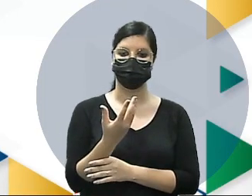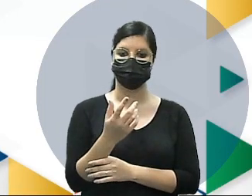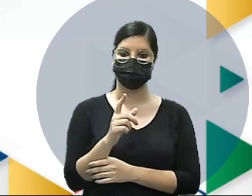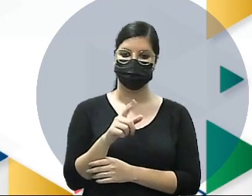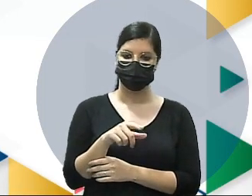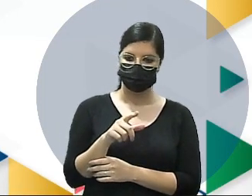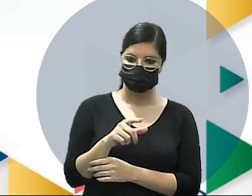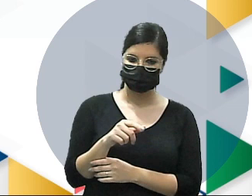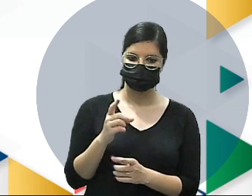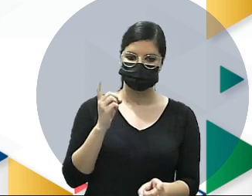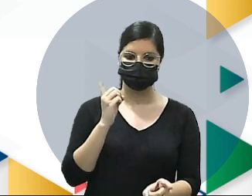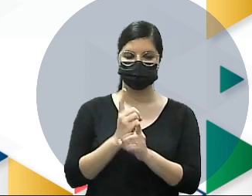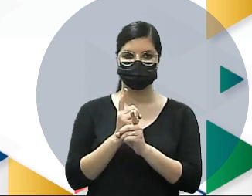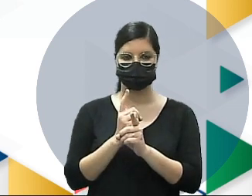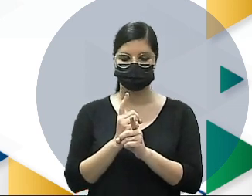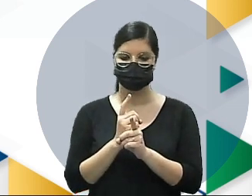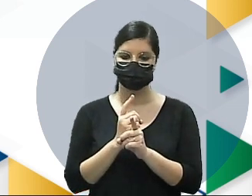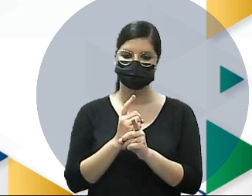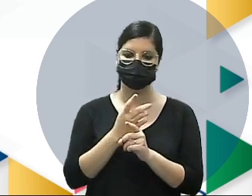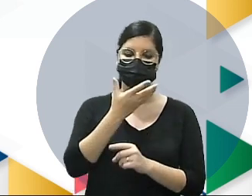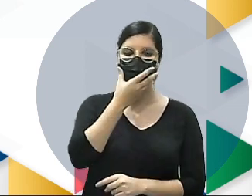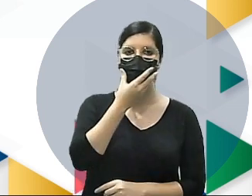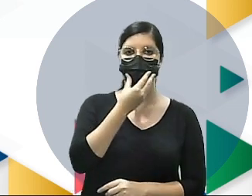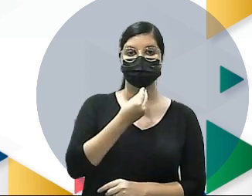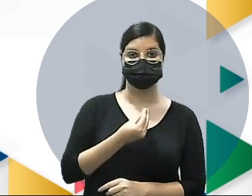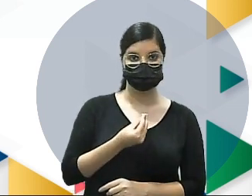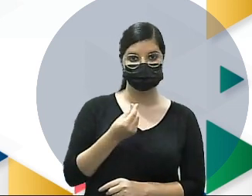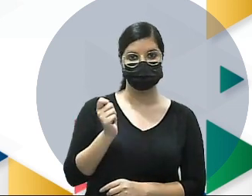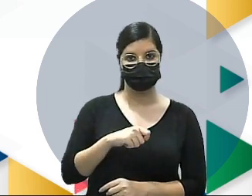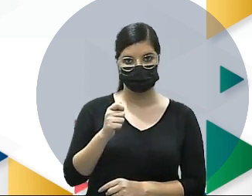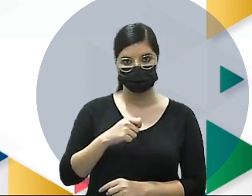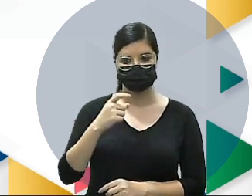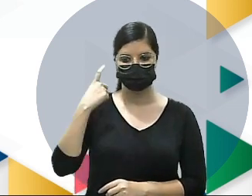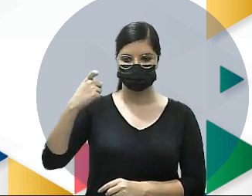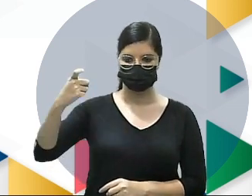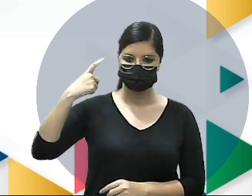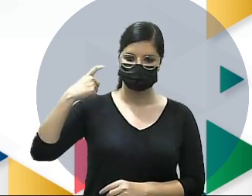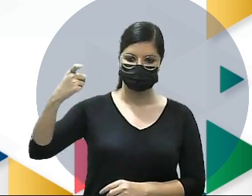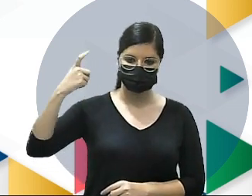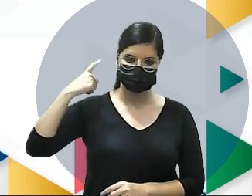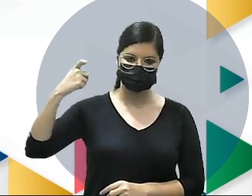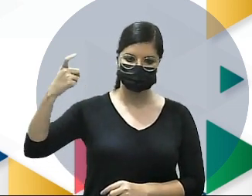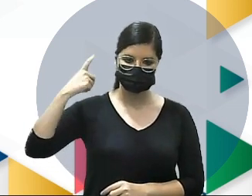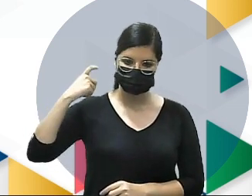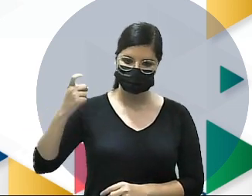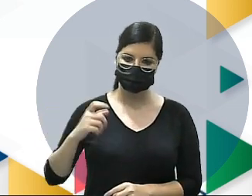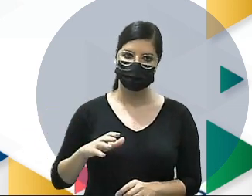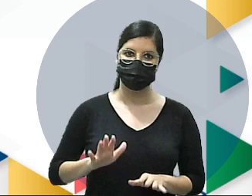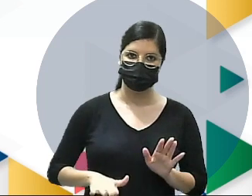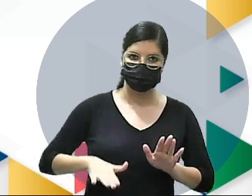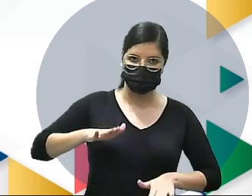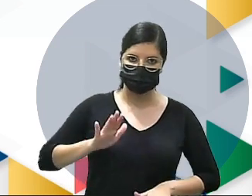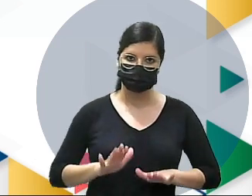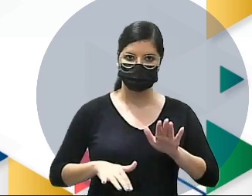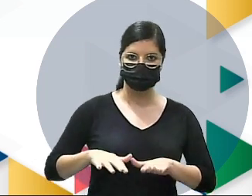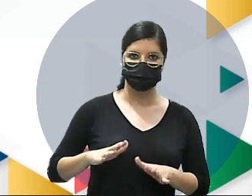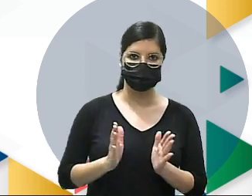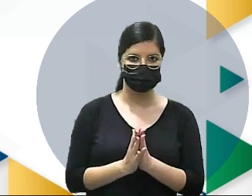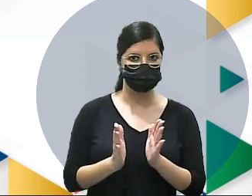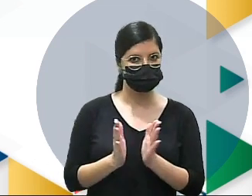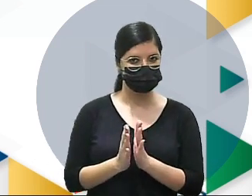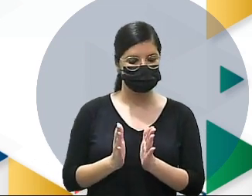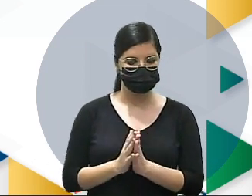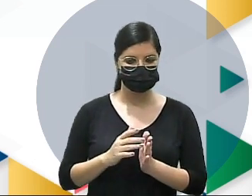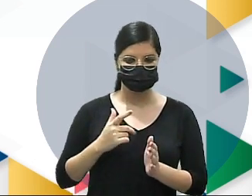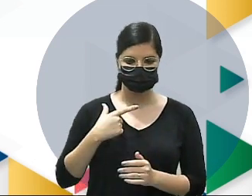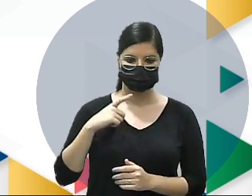fundamentalmente a partir da descoberta né do do homem da das possibilidades de som através do como eu falei né dos pés e das mãos é